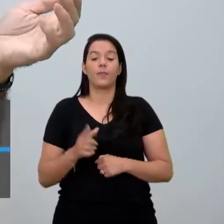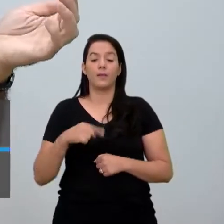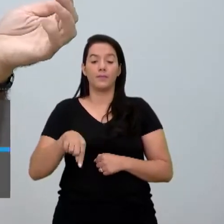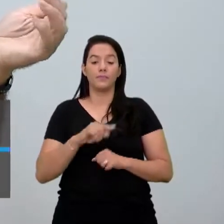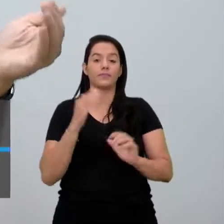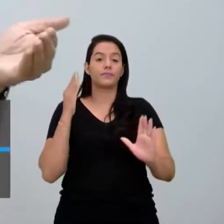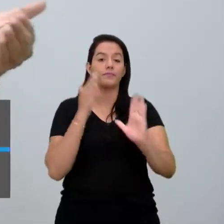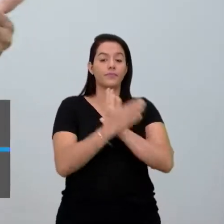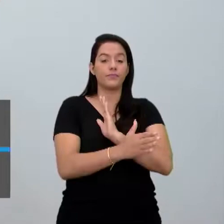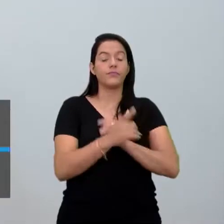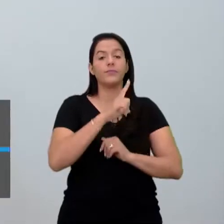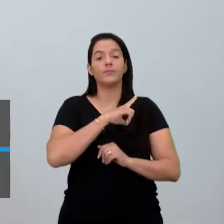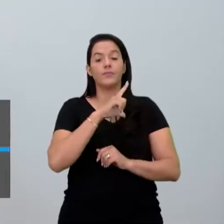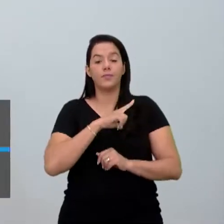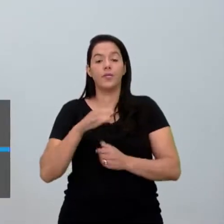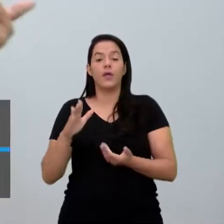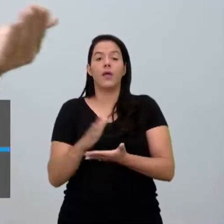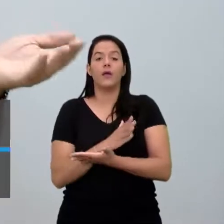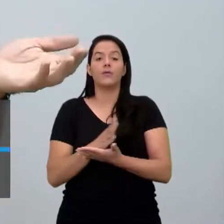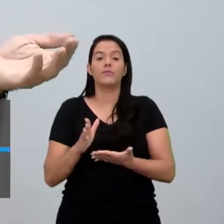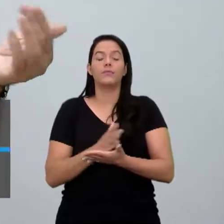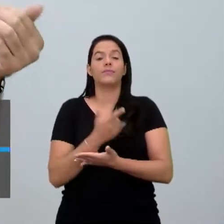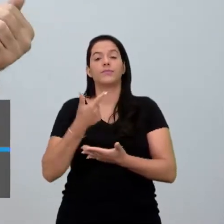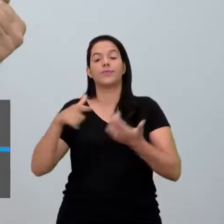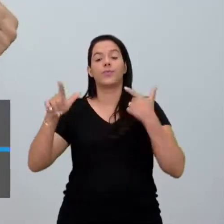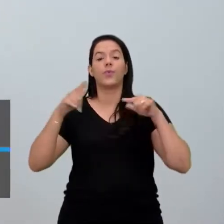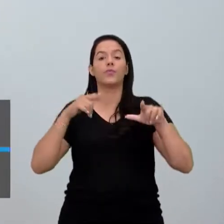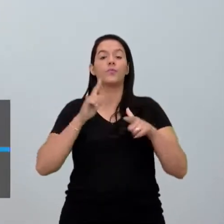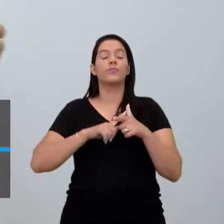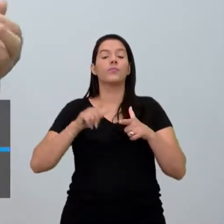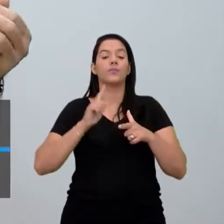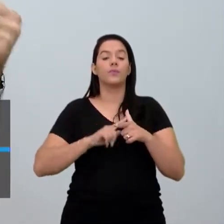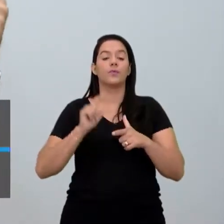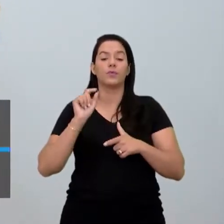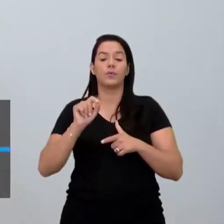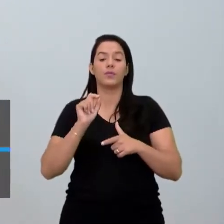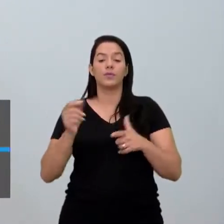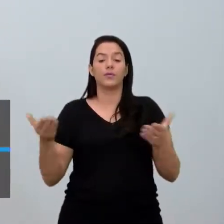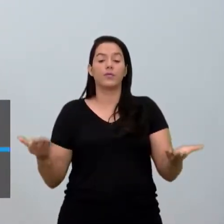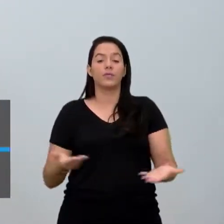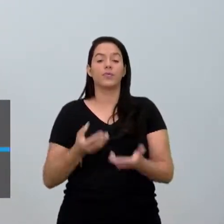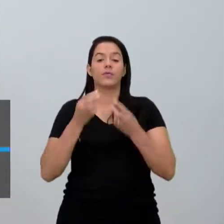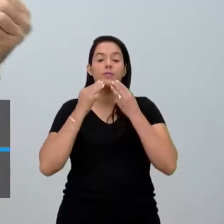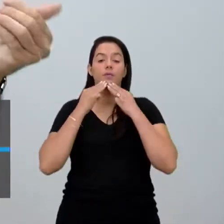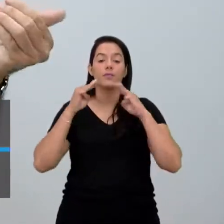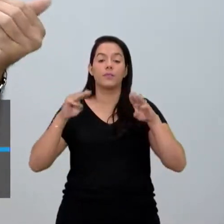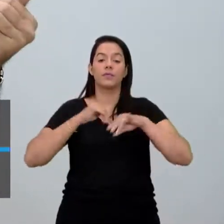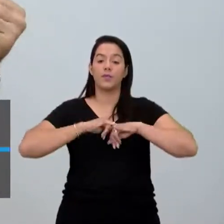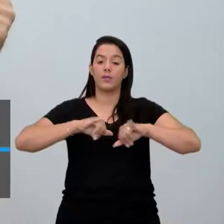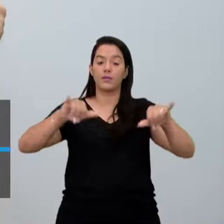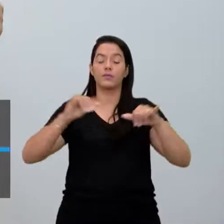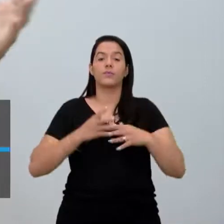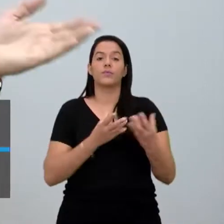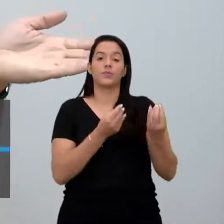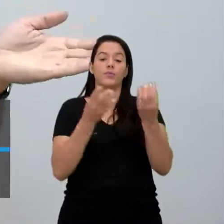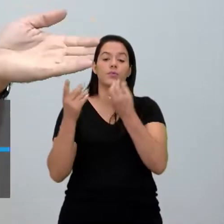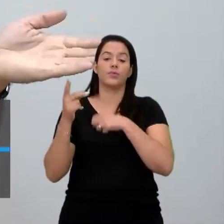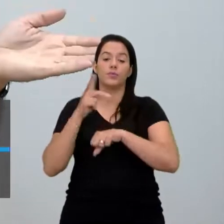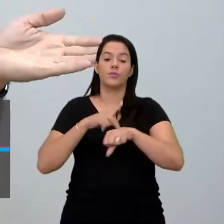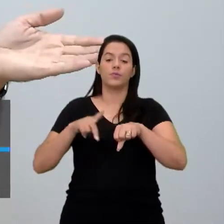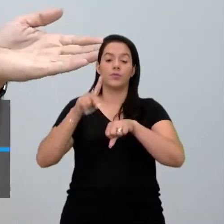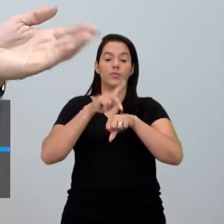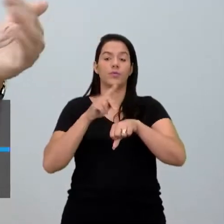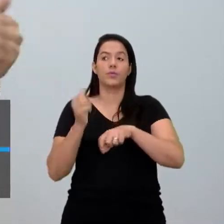refugiados ucranianos, levantou inclusive uma outra problematização que está bombando aí na imprensa, de que muitos países, principalmente do